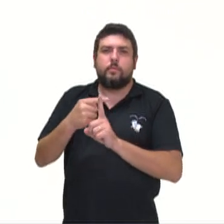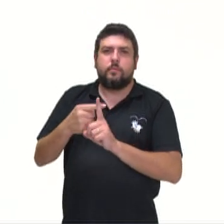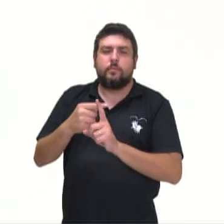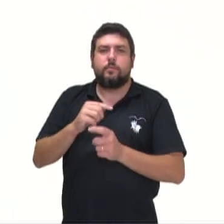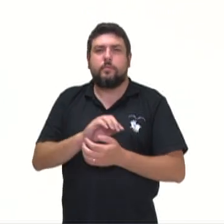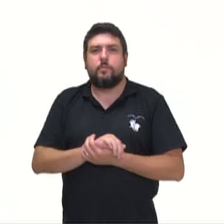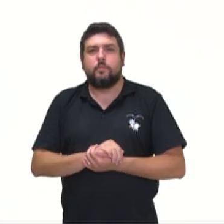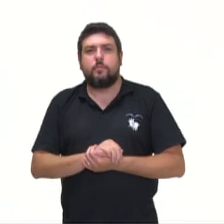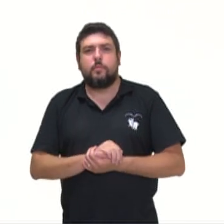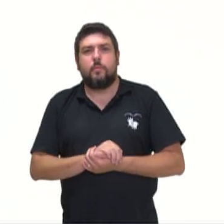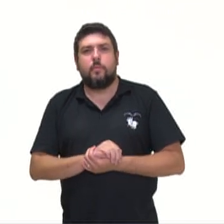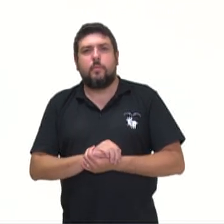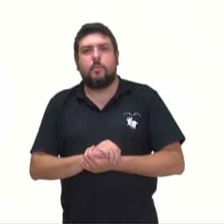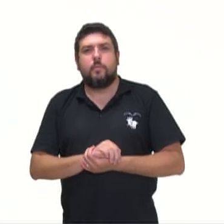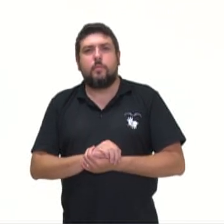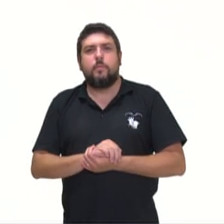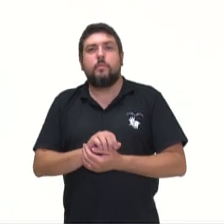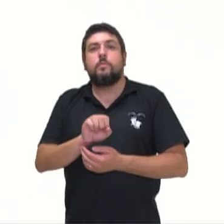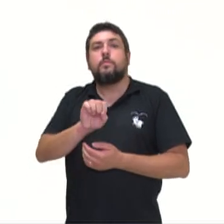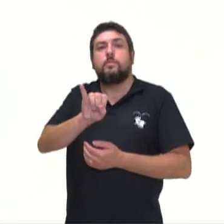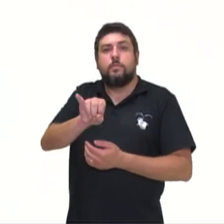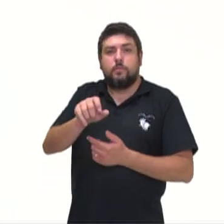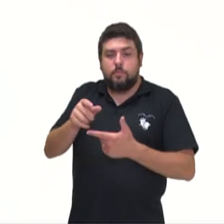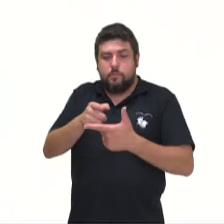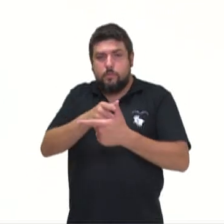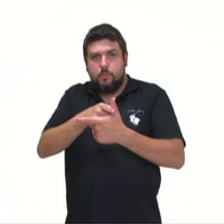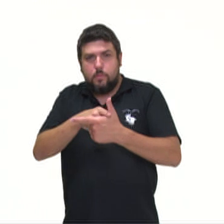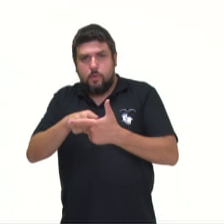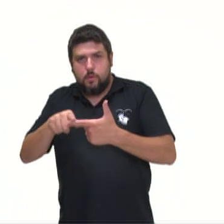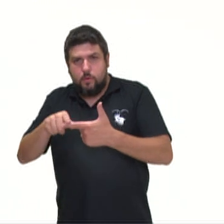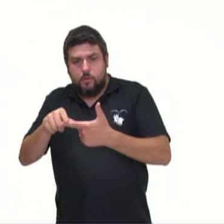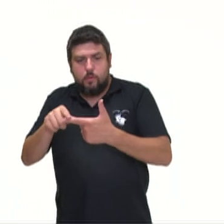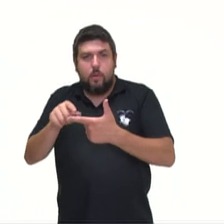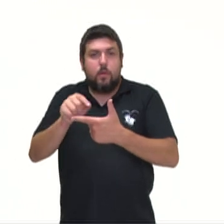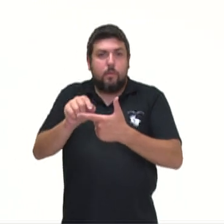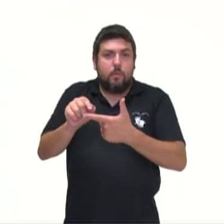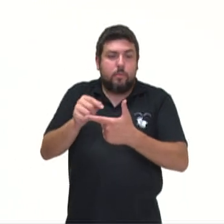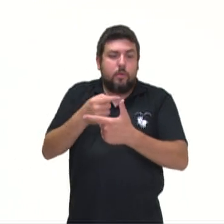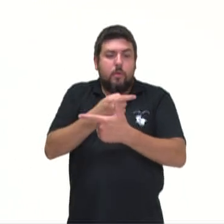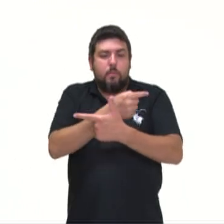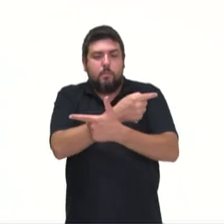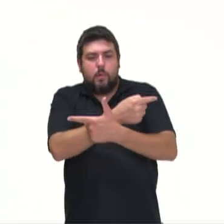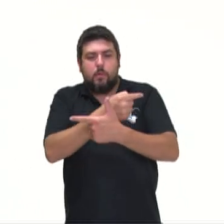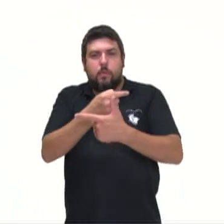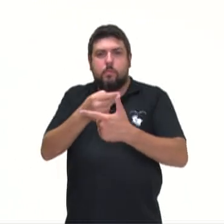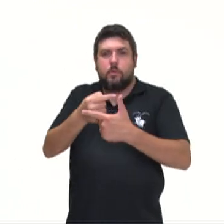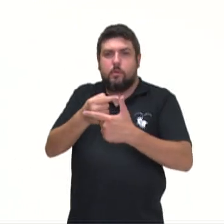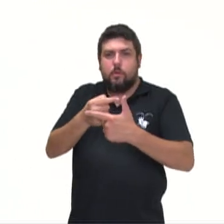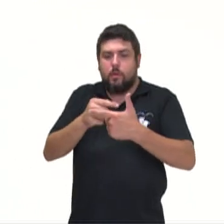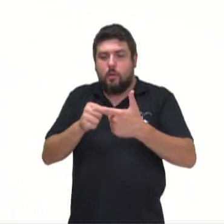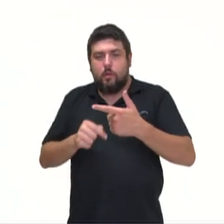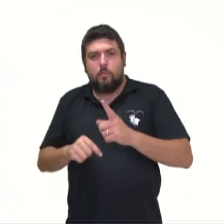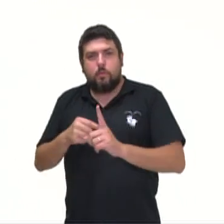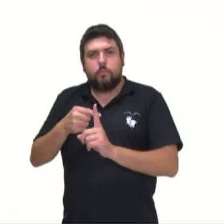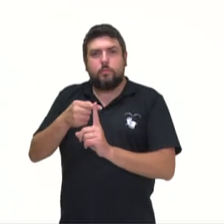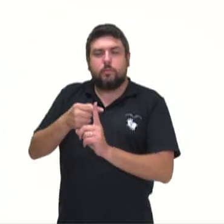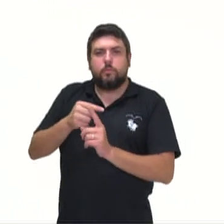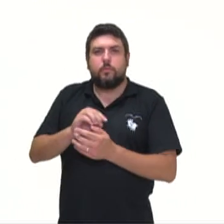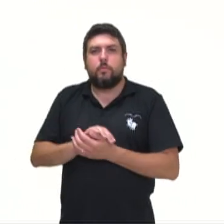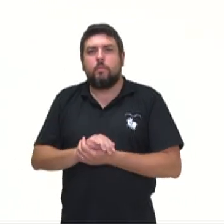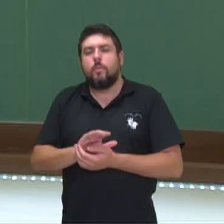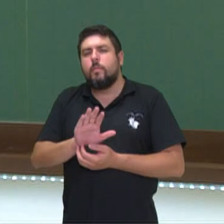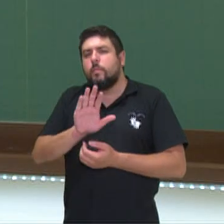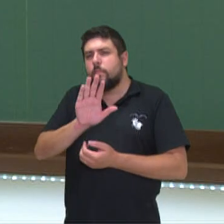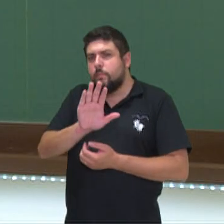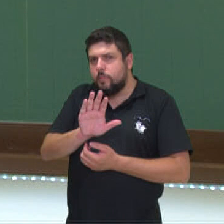o resultado ficará positivo. E quando dividimos dois números com sinais